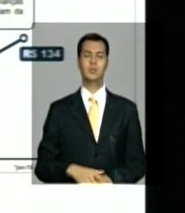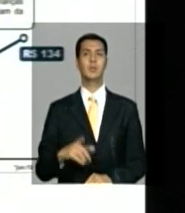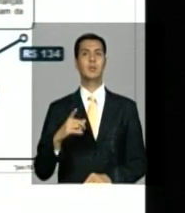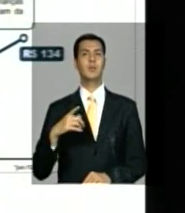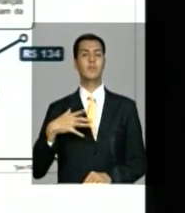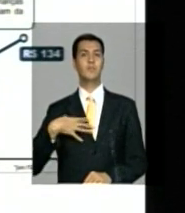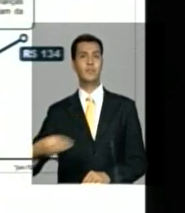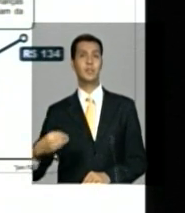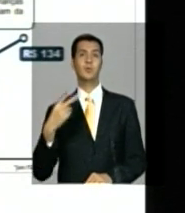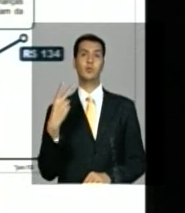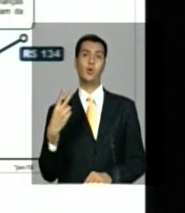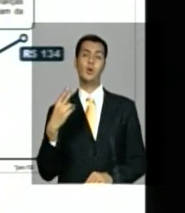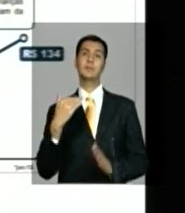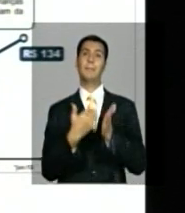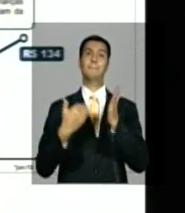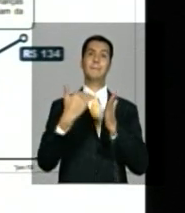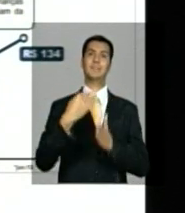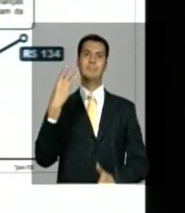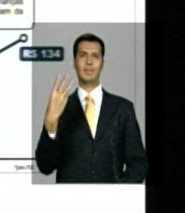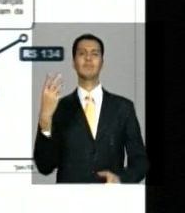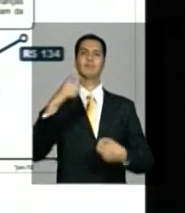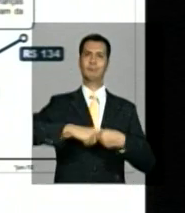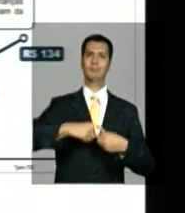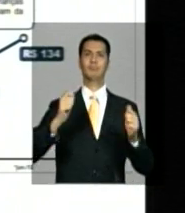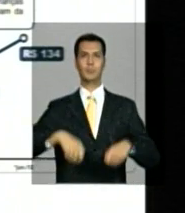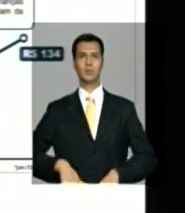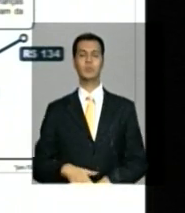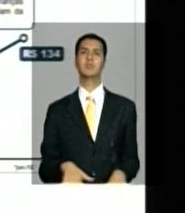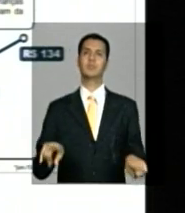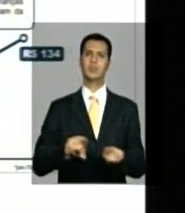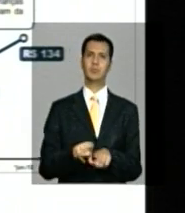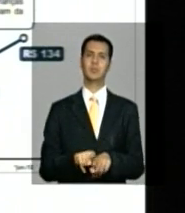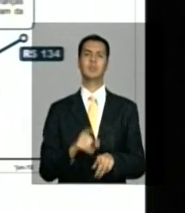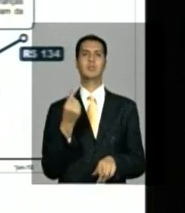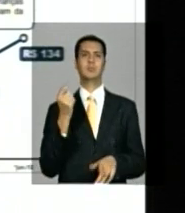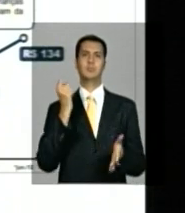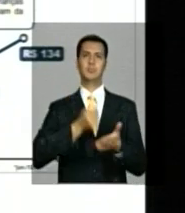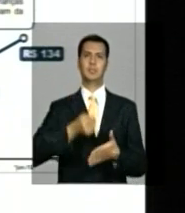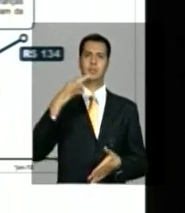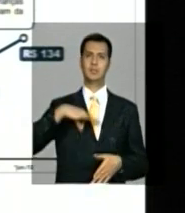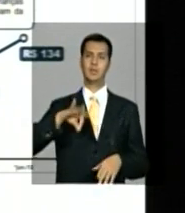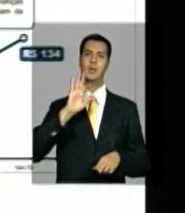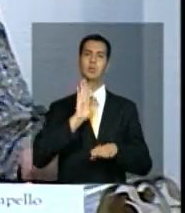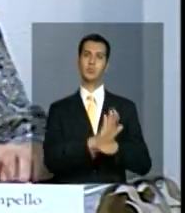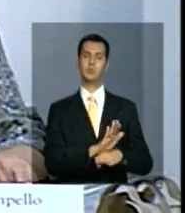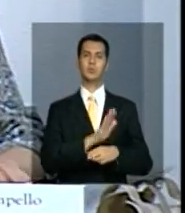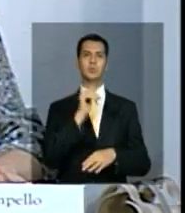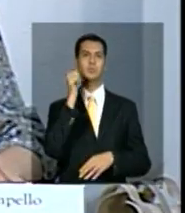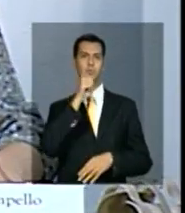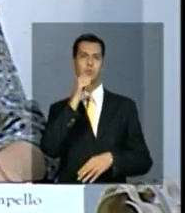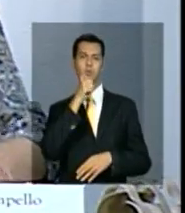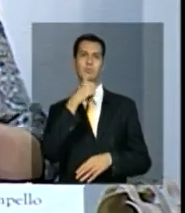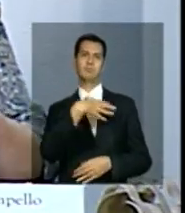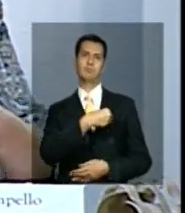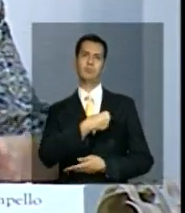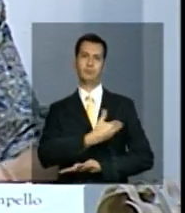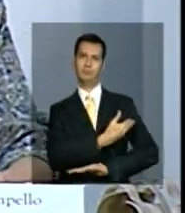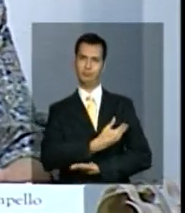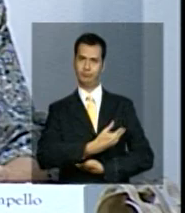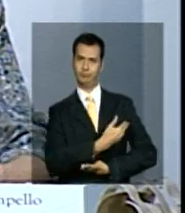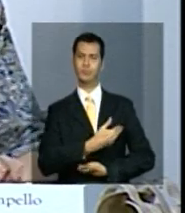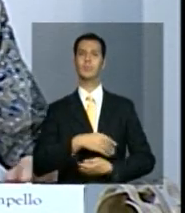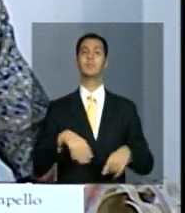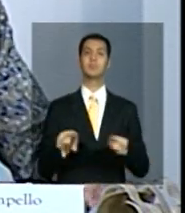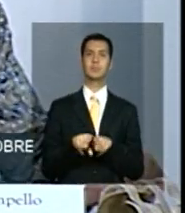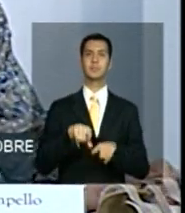filhos a criação dos benefícios gestante e nutriz e por fim a ação do Brasil carinhoso nós queremos